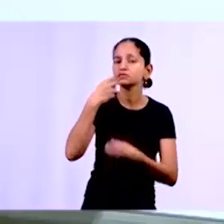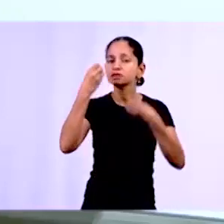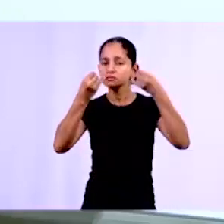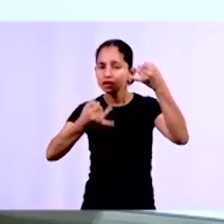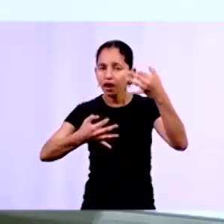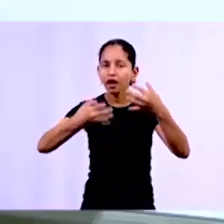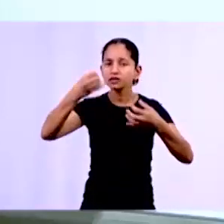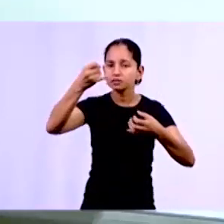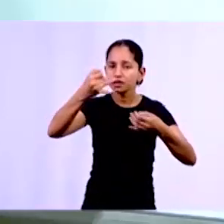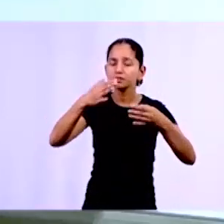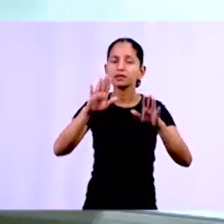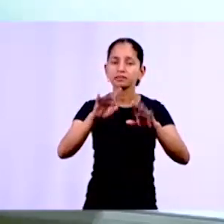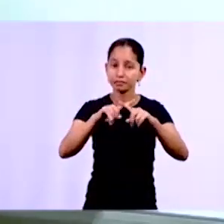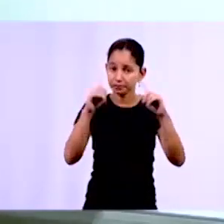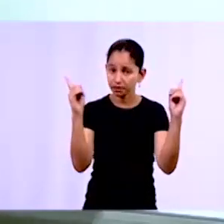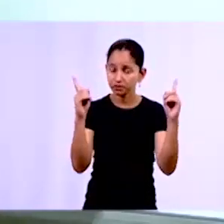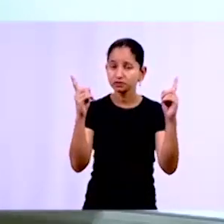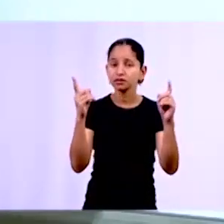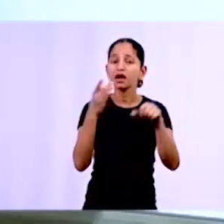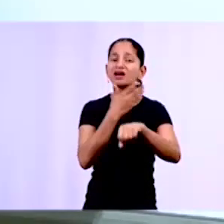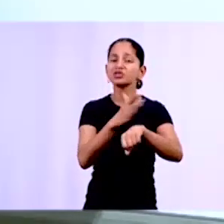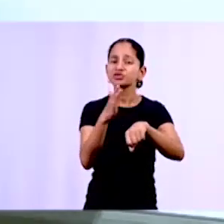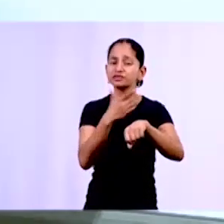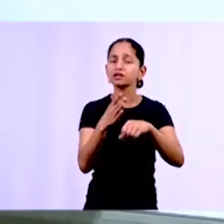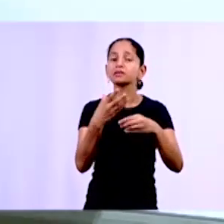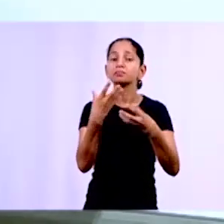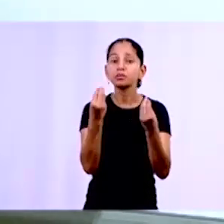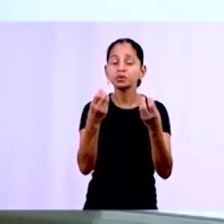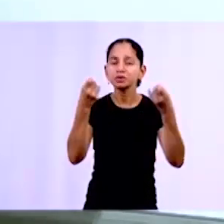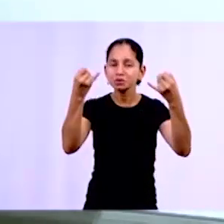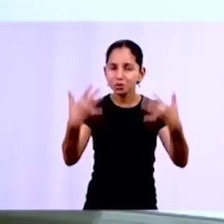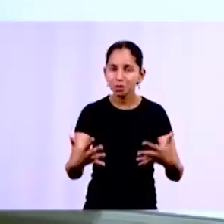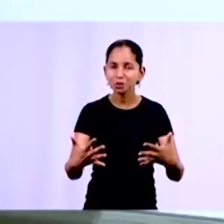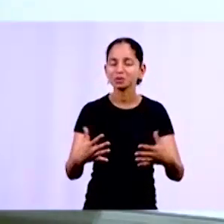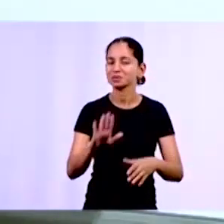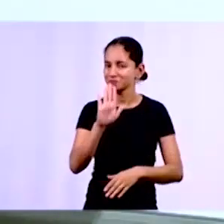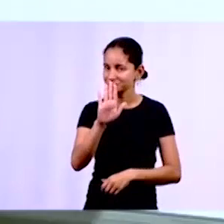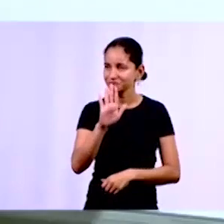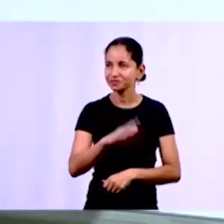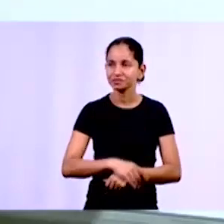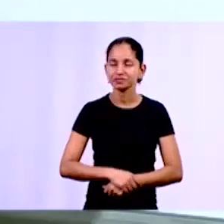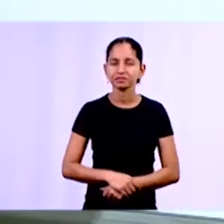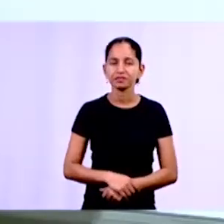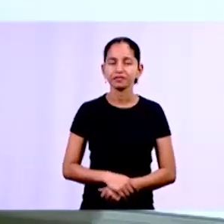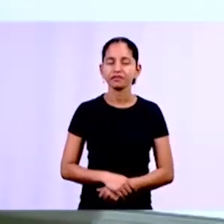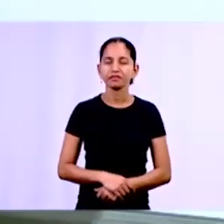passar a atividade para vocês, mas a gente tem muita coisa para falar aí. Muita coisa mesmo.